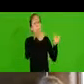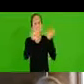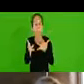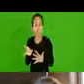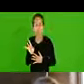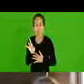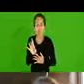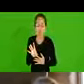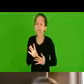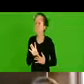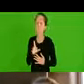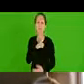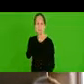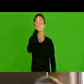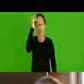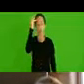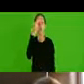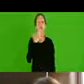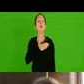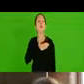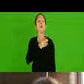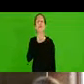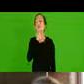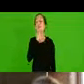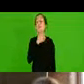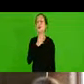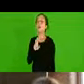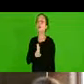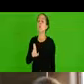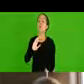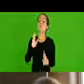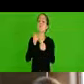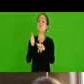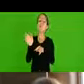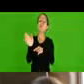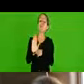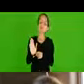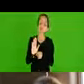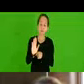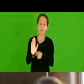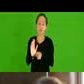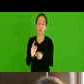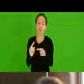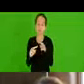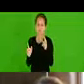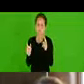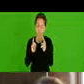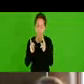Tem gente que gosta muito, eu vou usar filme, o vídeo, mas faz a decupagem,